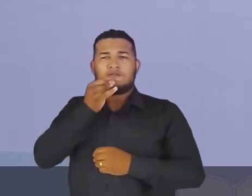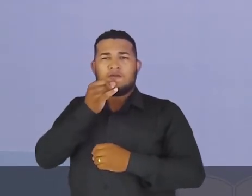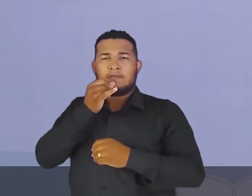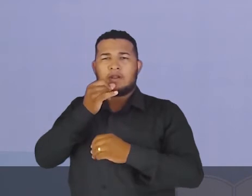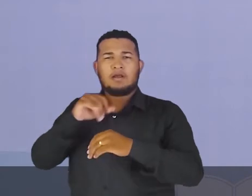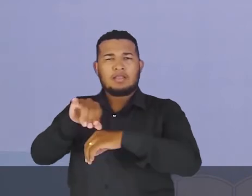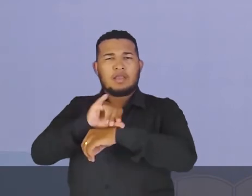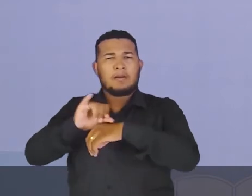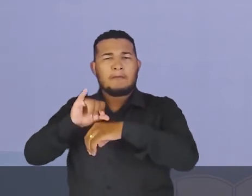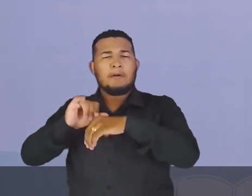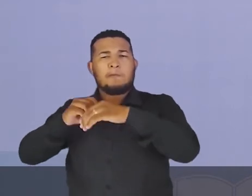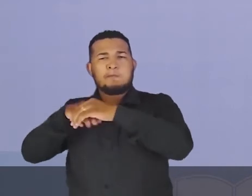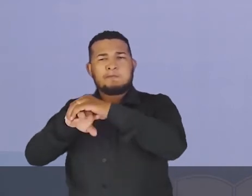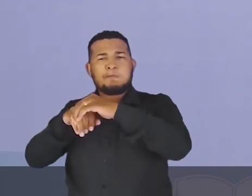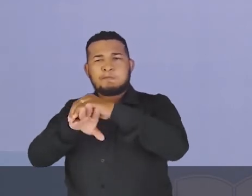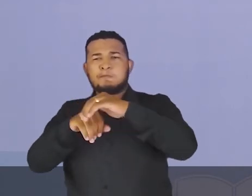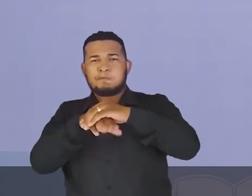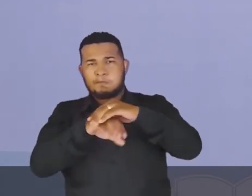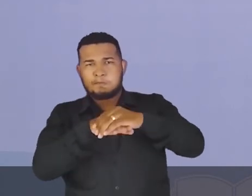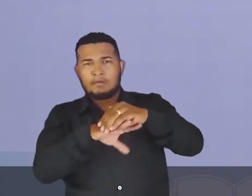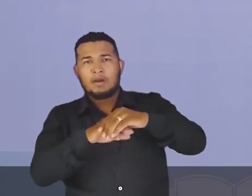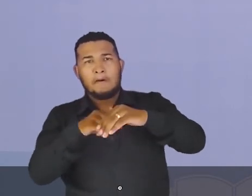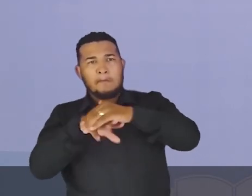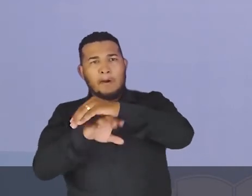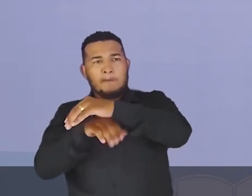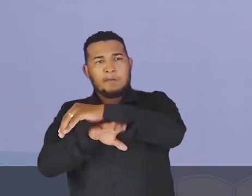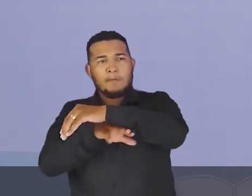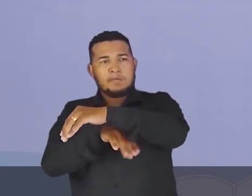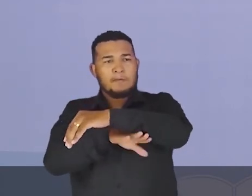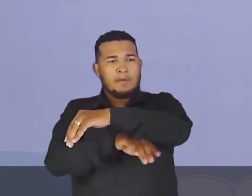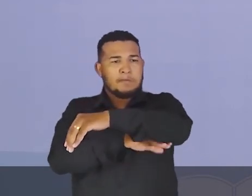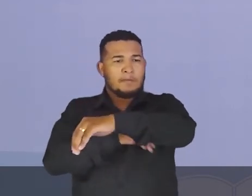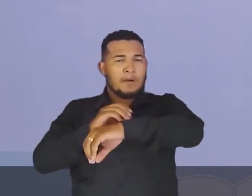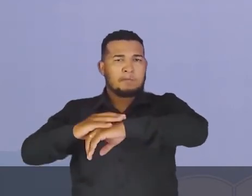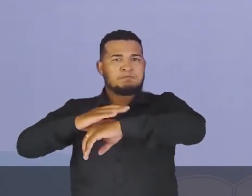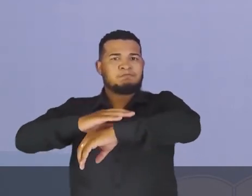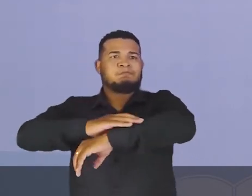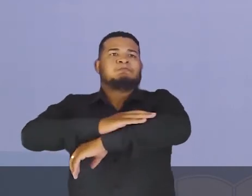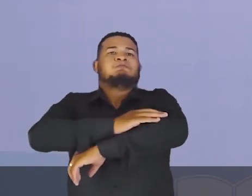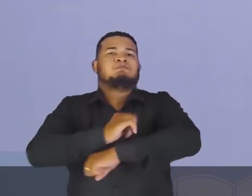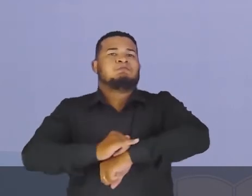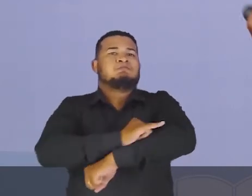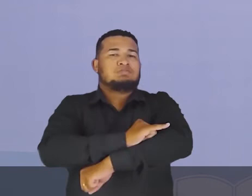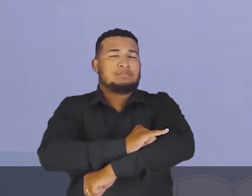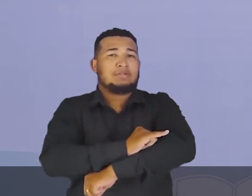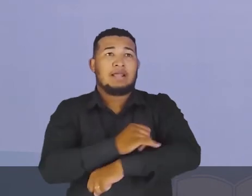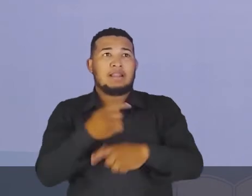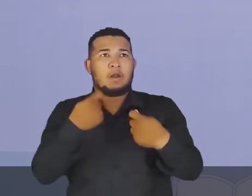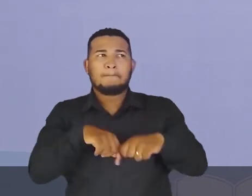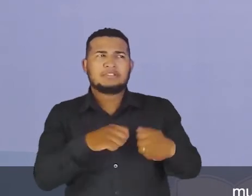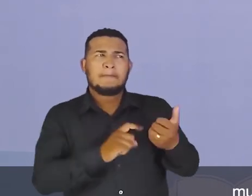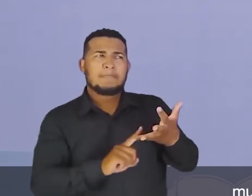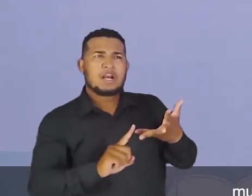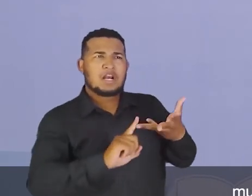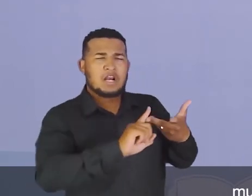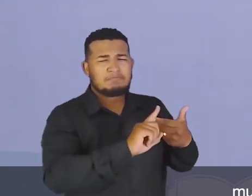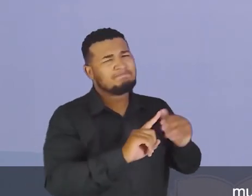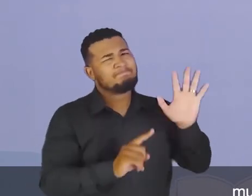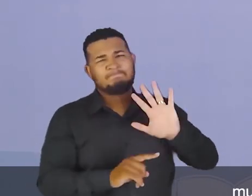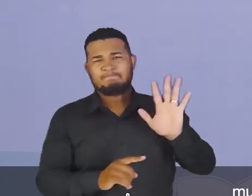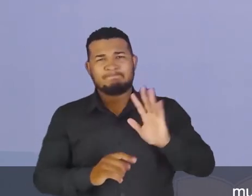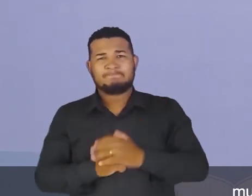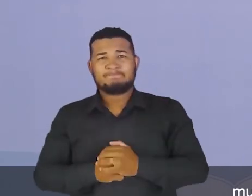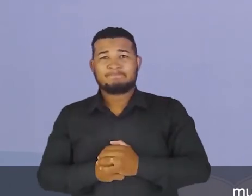adiposo, né, que é essa célula com baixo metabolismo, não é uma célula que requer muitos nutrientes, ao contrário da célula